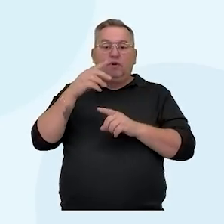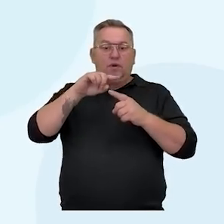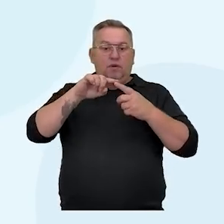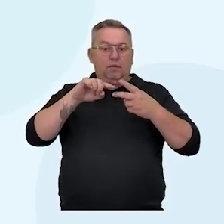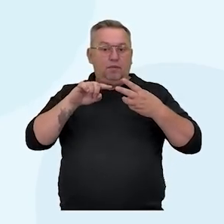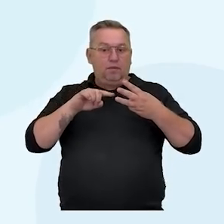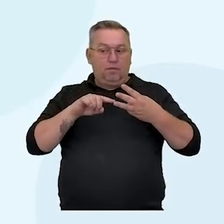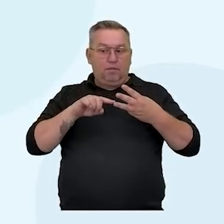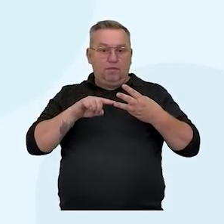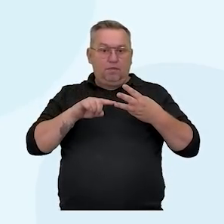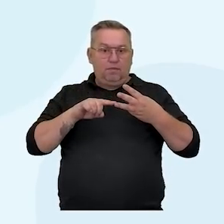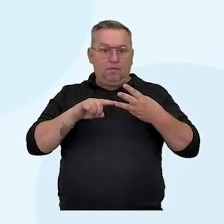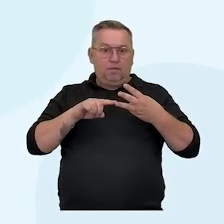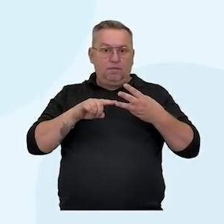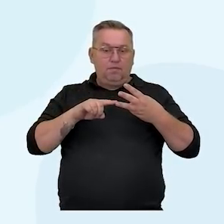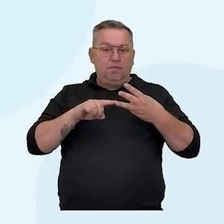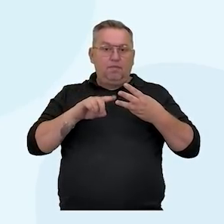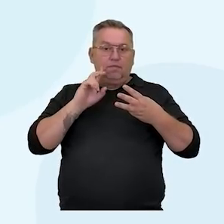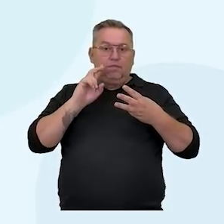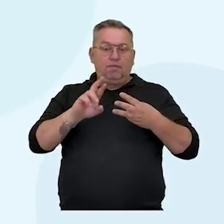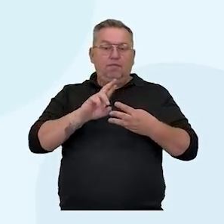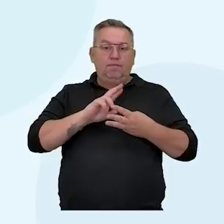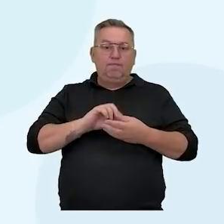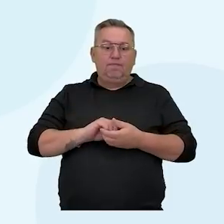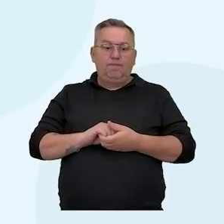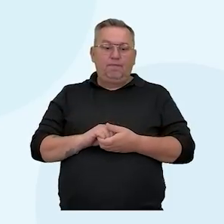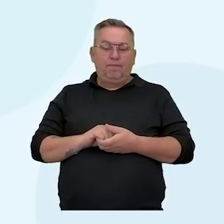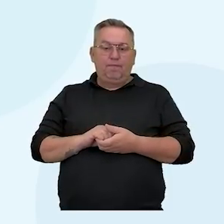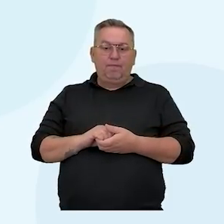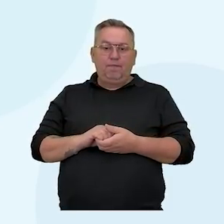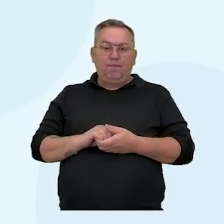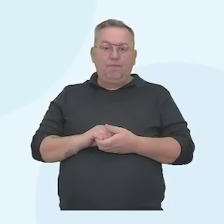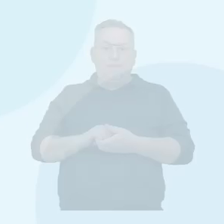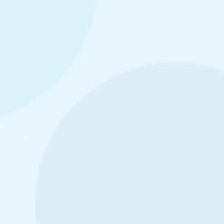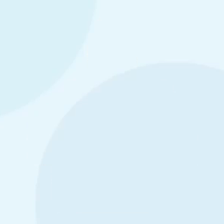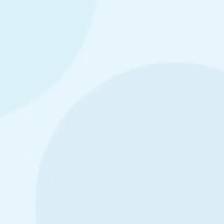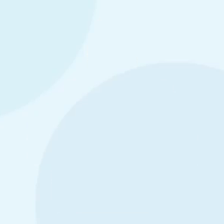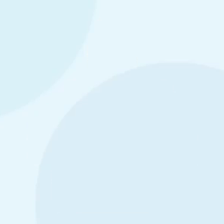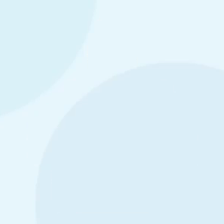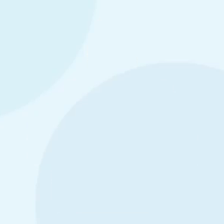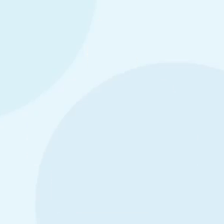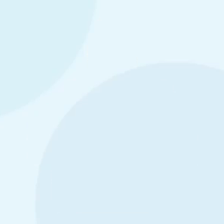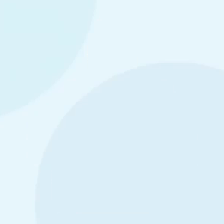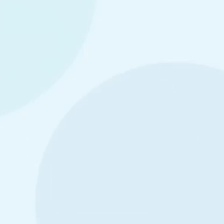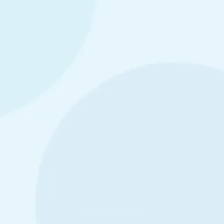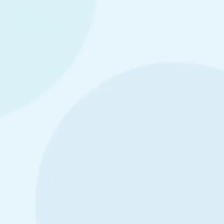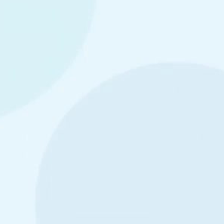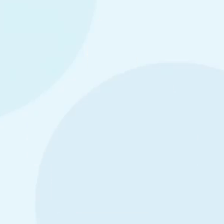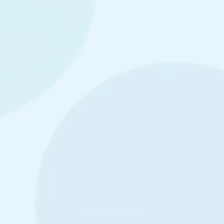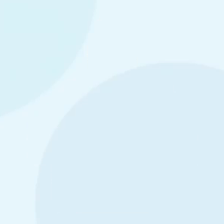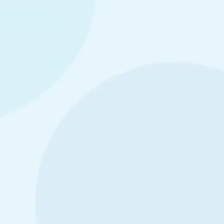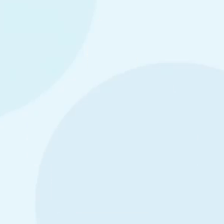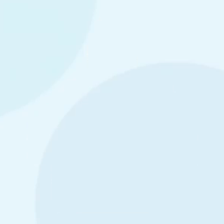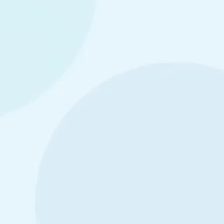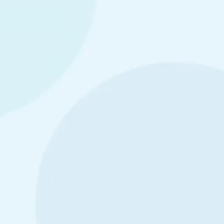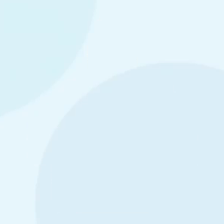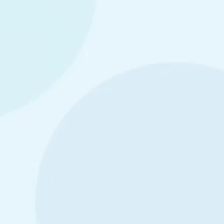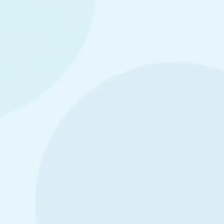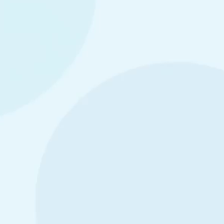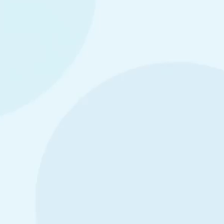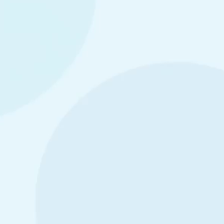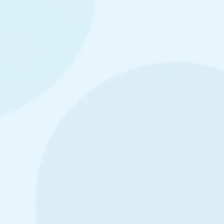mais. EF 67 LP 23A e EF 69 LP 13. Eu sou